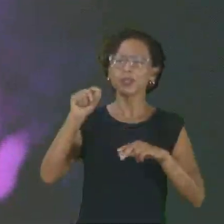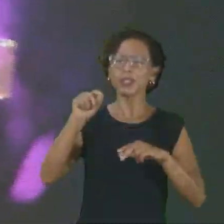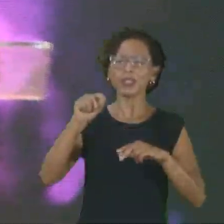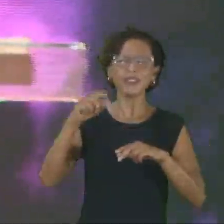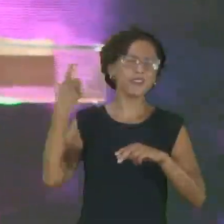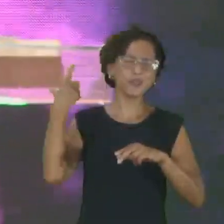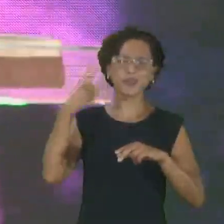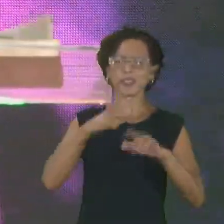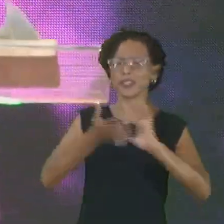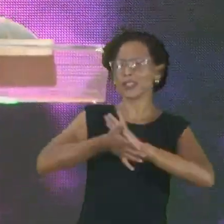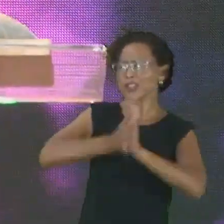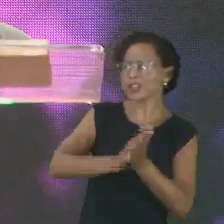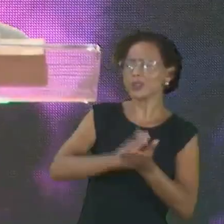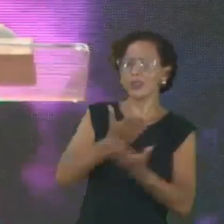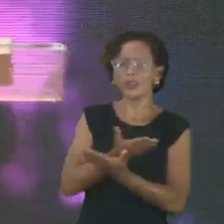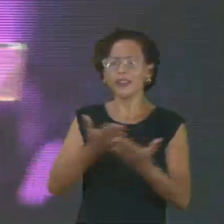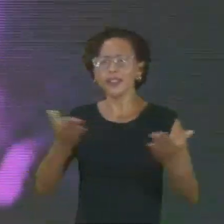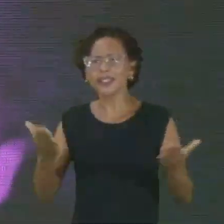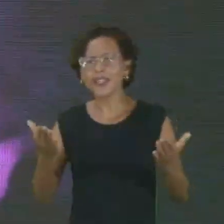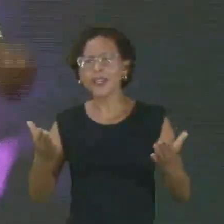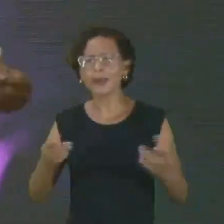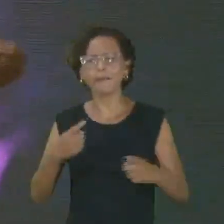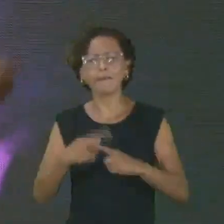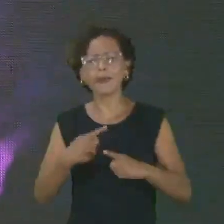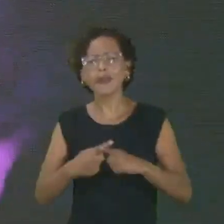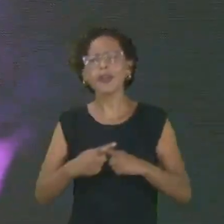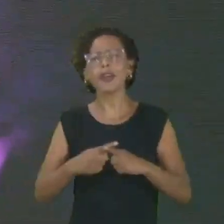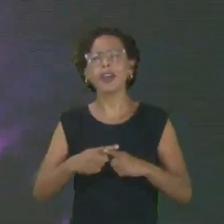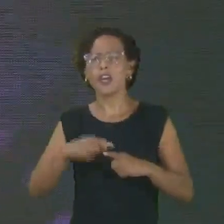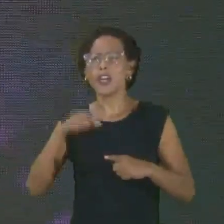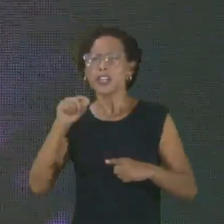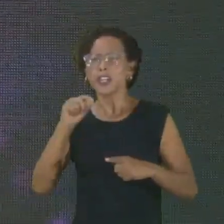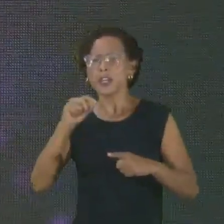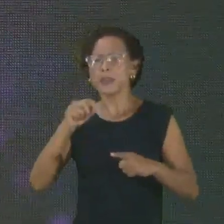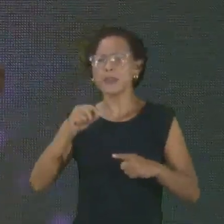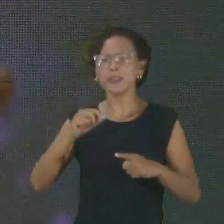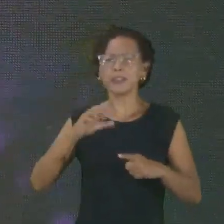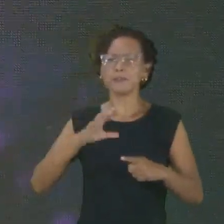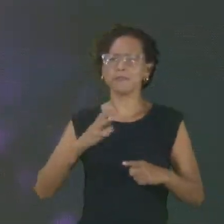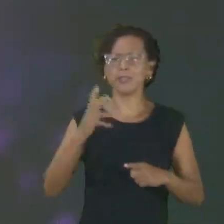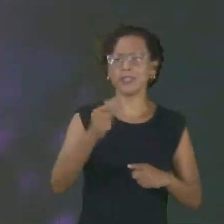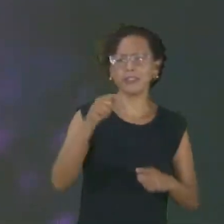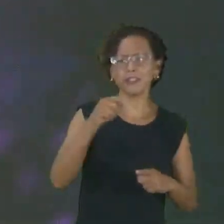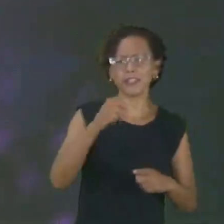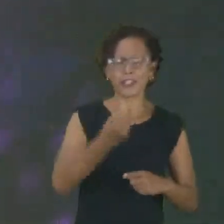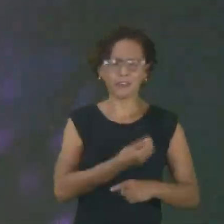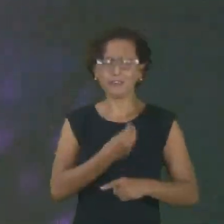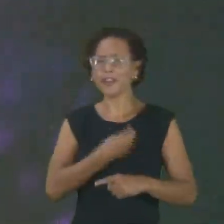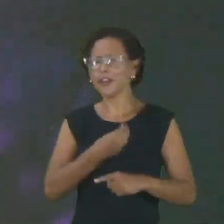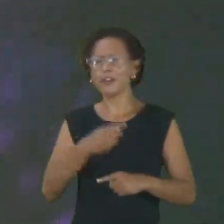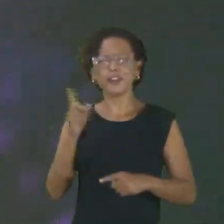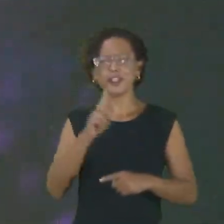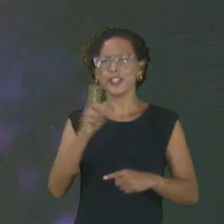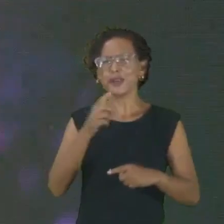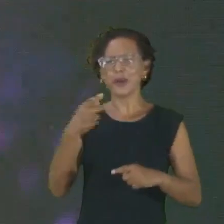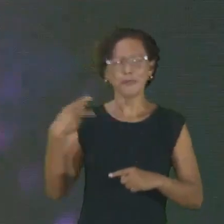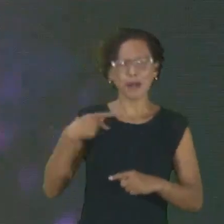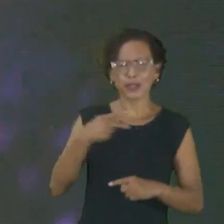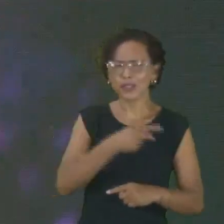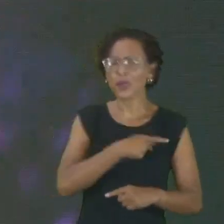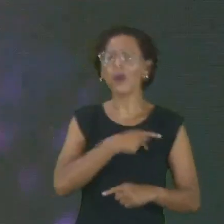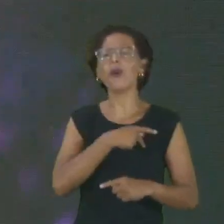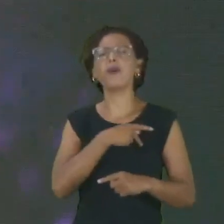te segura não é pastor, quem te segura não é líder, quem te segura não é denominação. Você está nas mãos